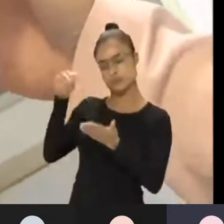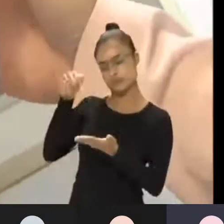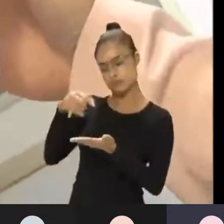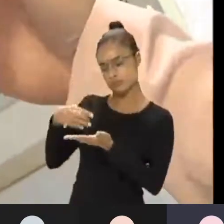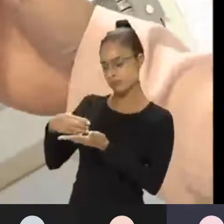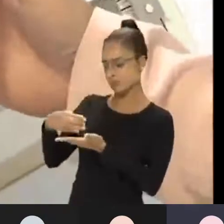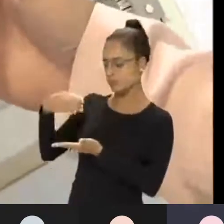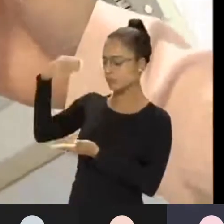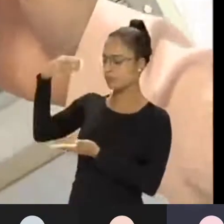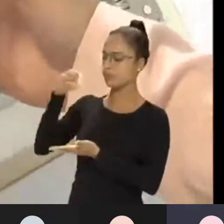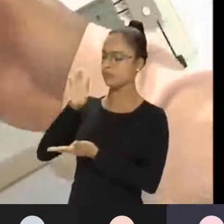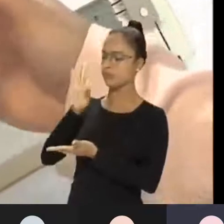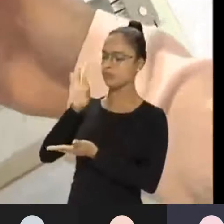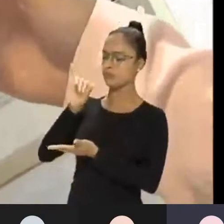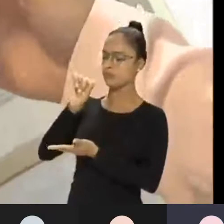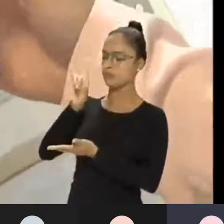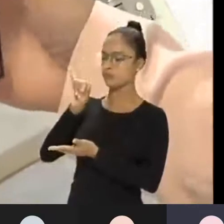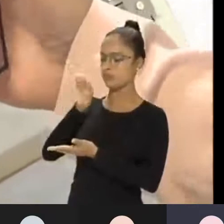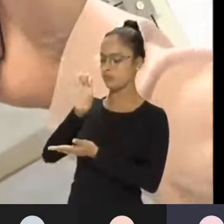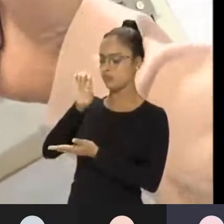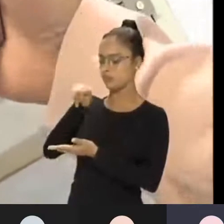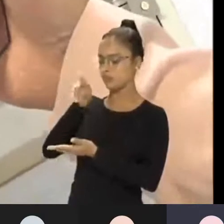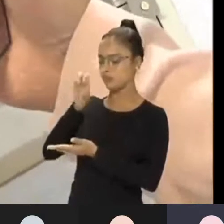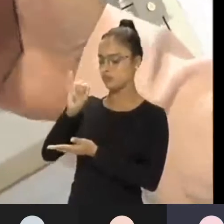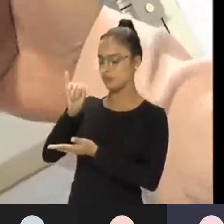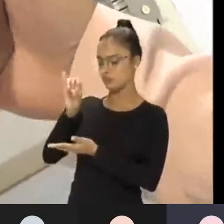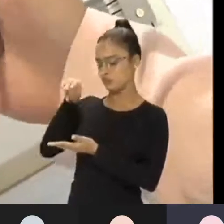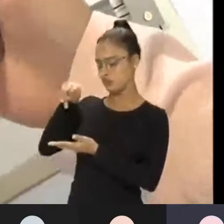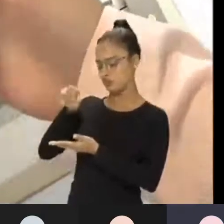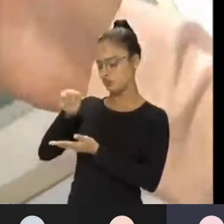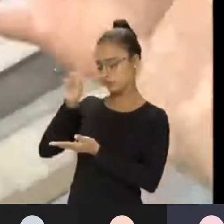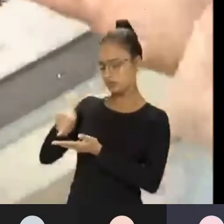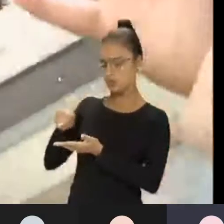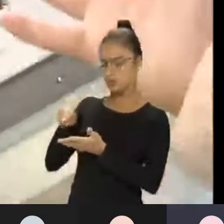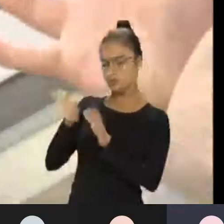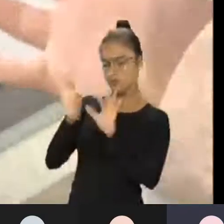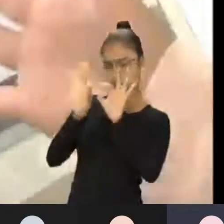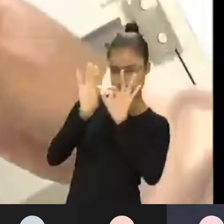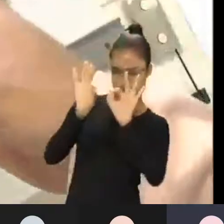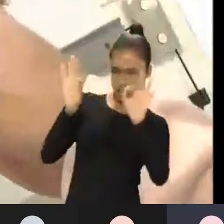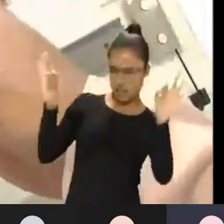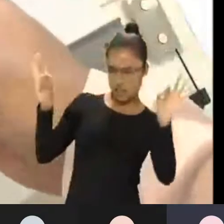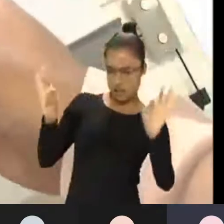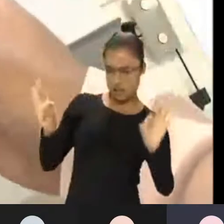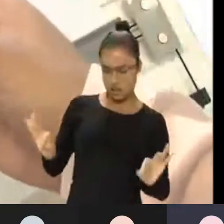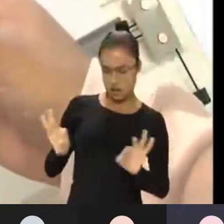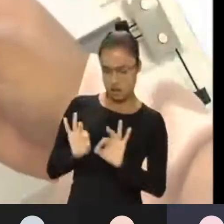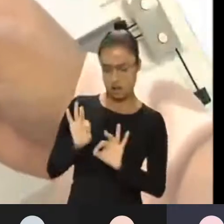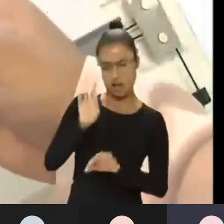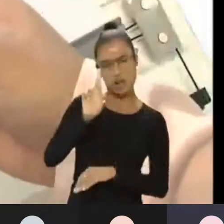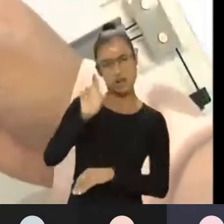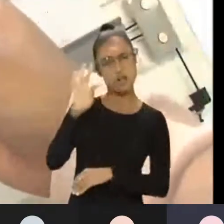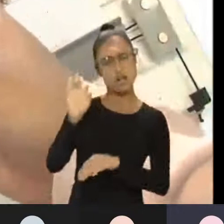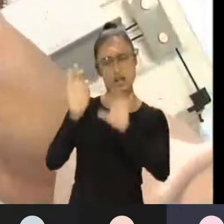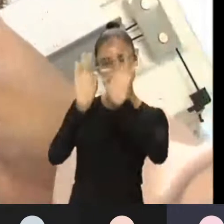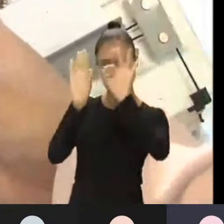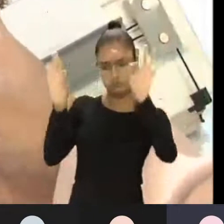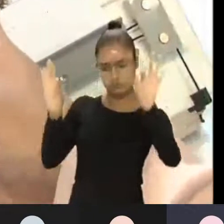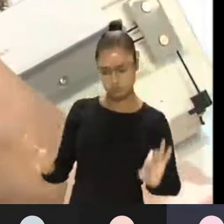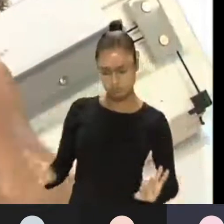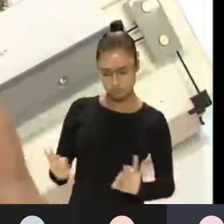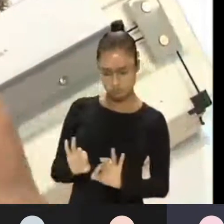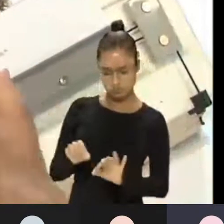essa forma tridimensional. Esse é um paralelepípedo reto. Então, por que ele é uma forma tridimensional? Tem aqui a